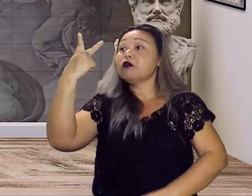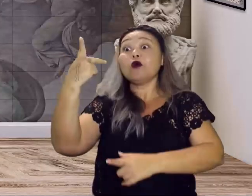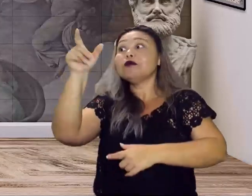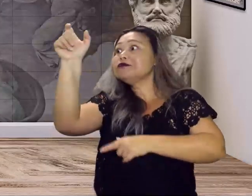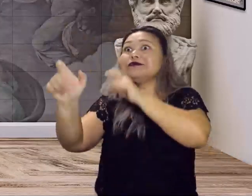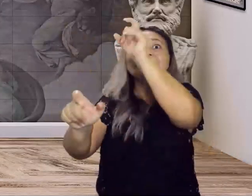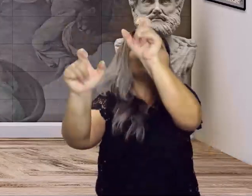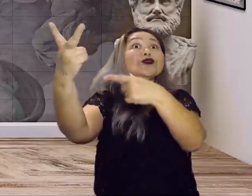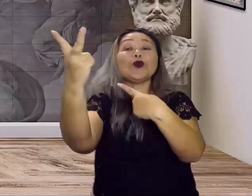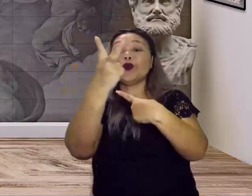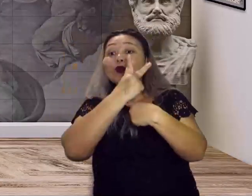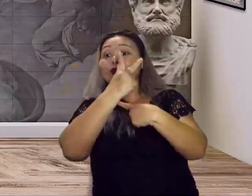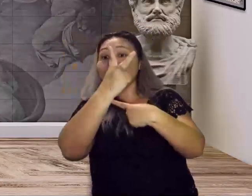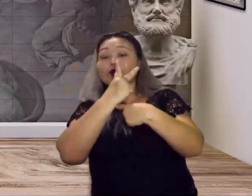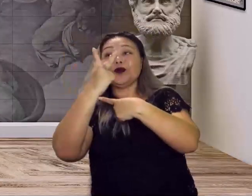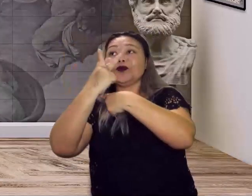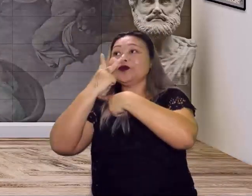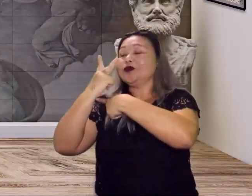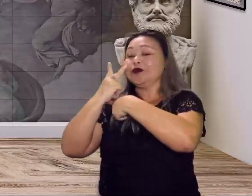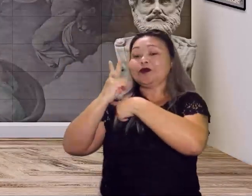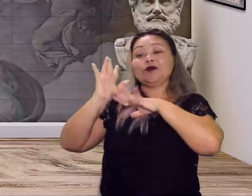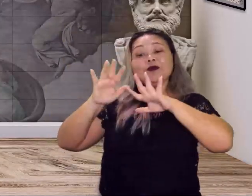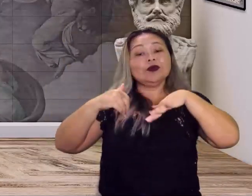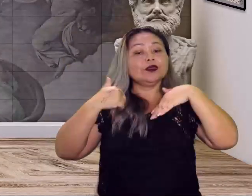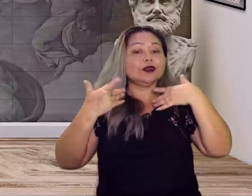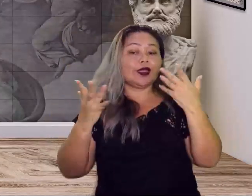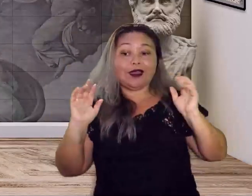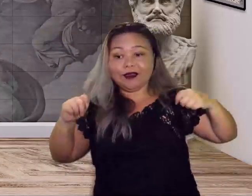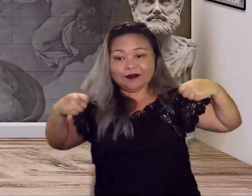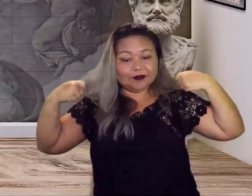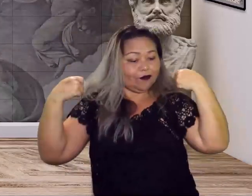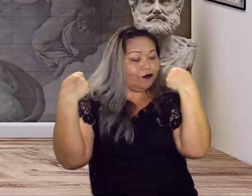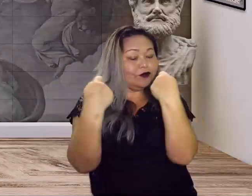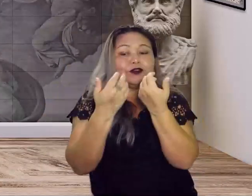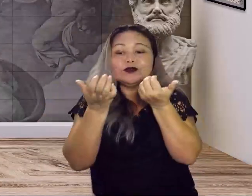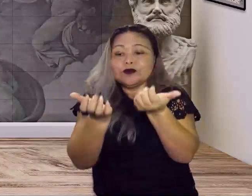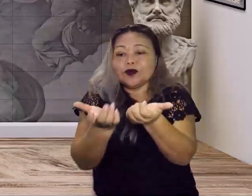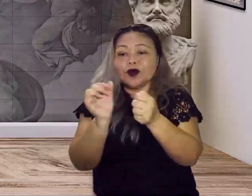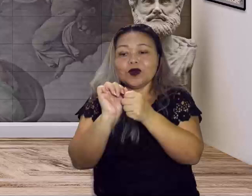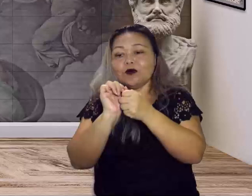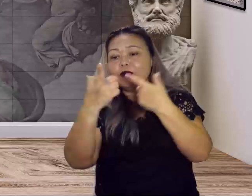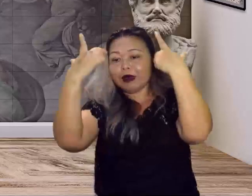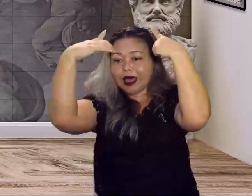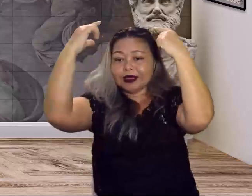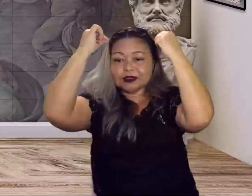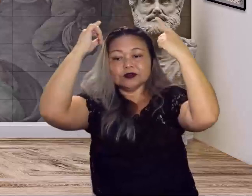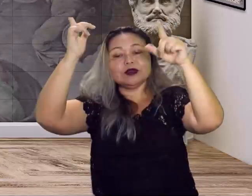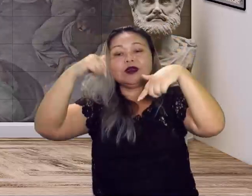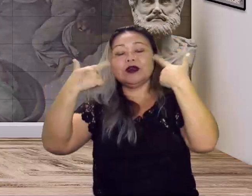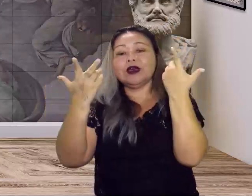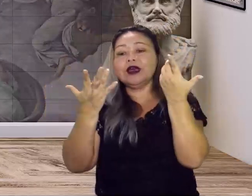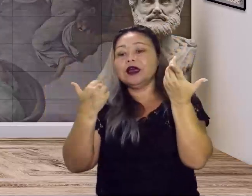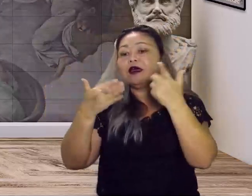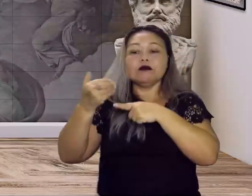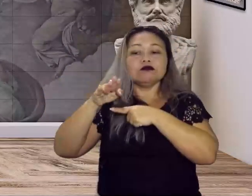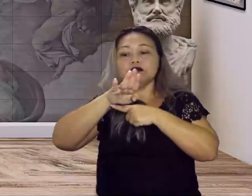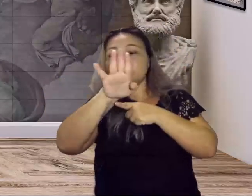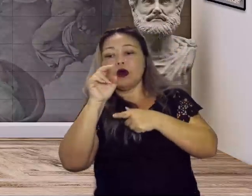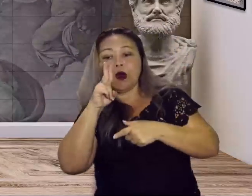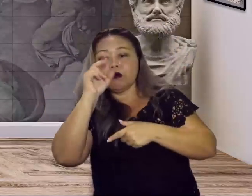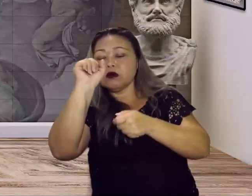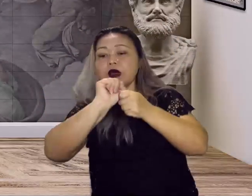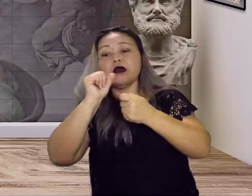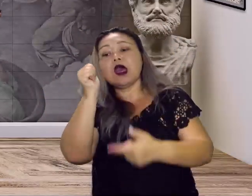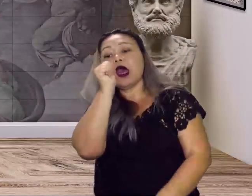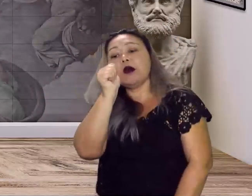protetores nossos, super-heróis. Ah, eu vou me vestir de Homem-Aranha, de Batman, Superman, etc. E